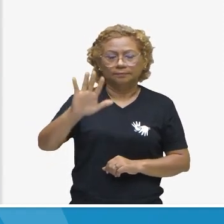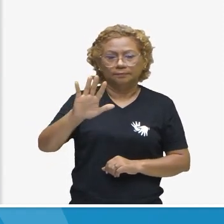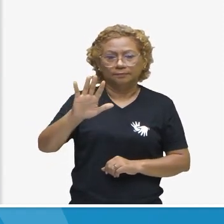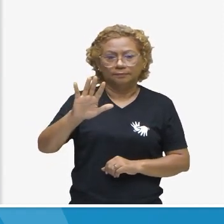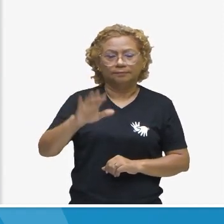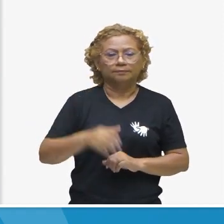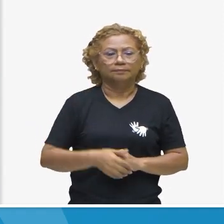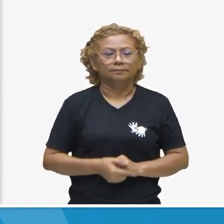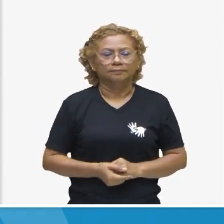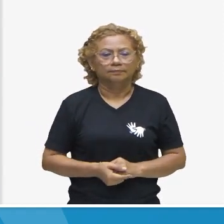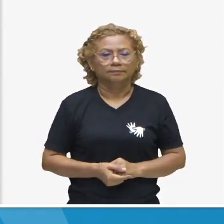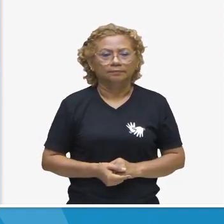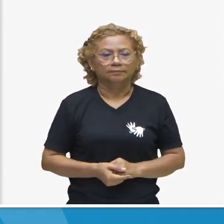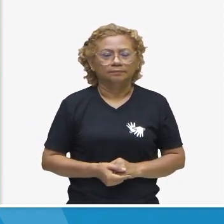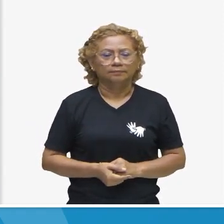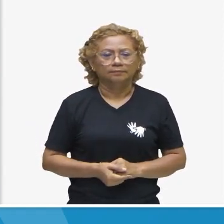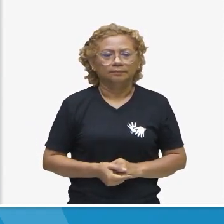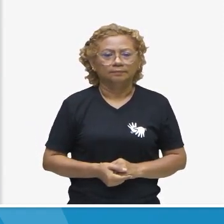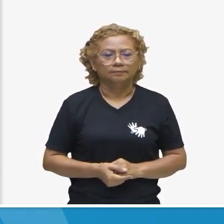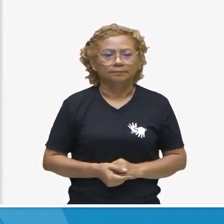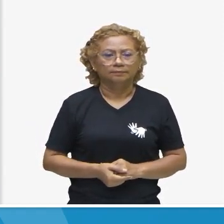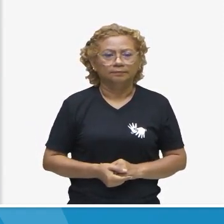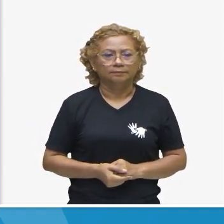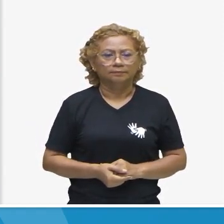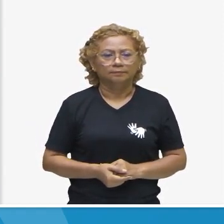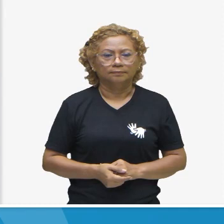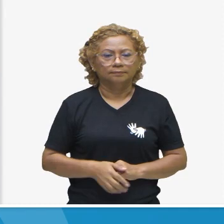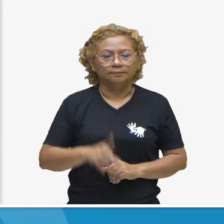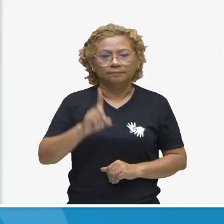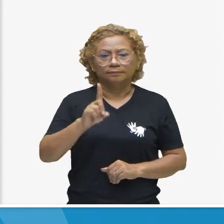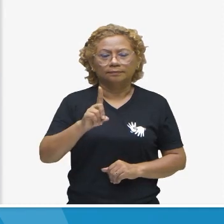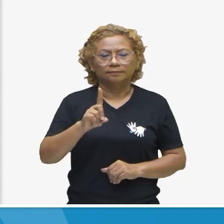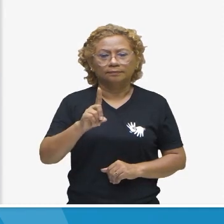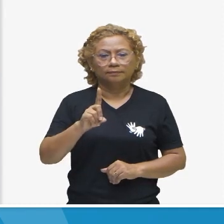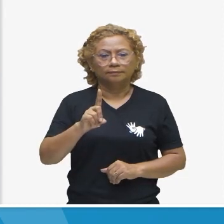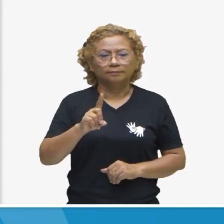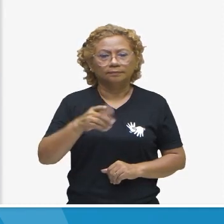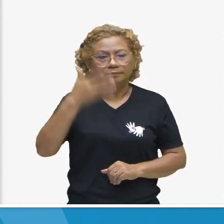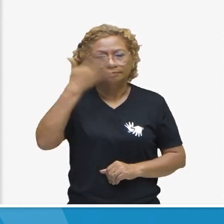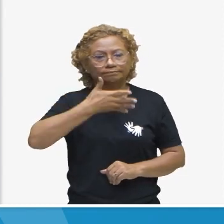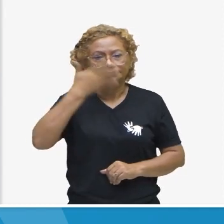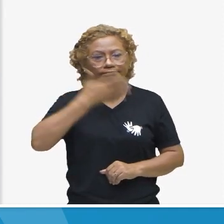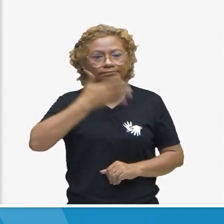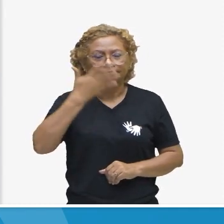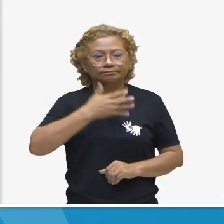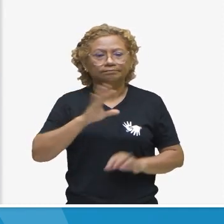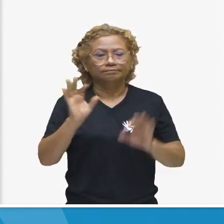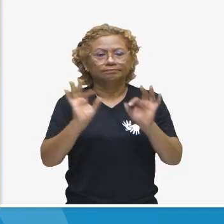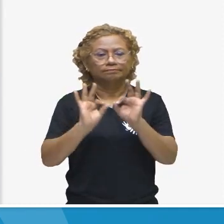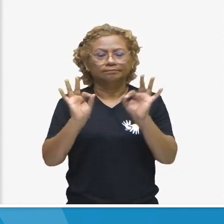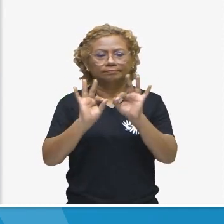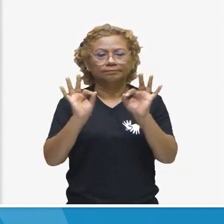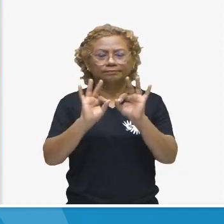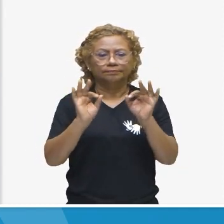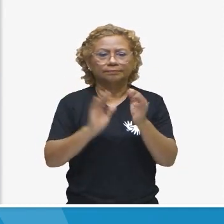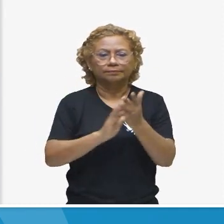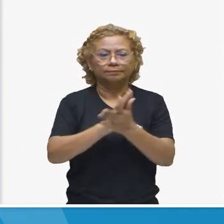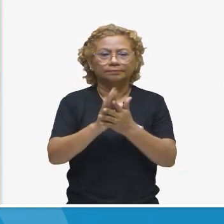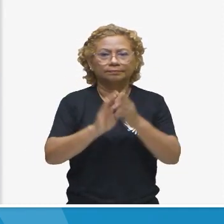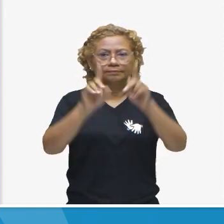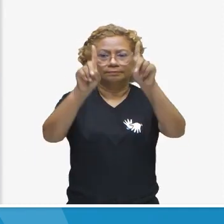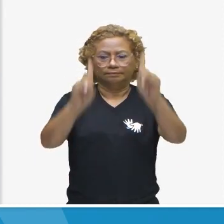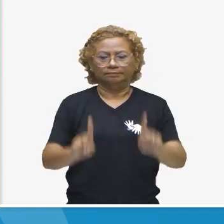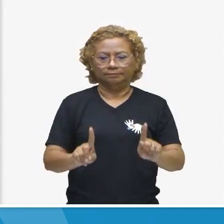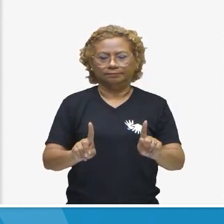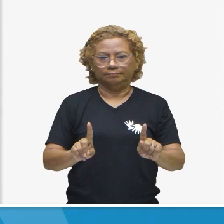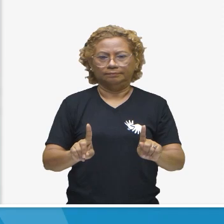projetada no chão. Percebam que a letra D, ó, a letra D a gente não vai ver uma reta na vertical, né? Por